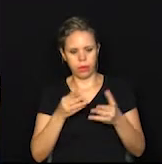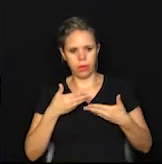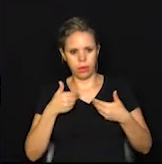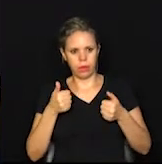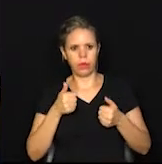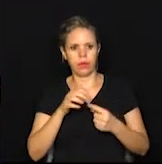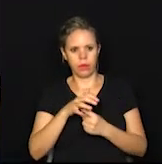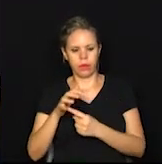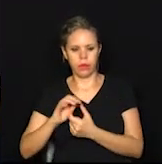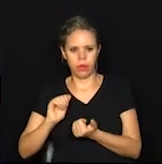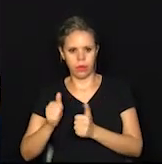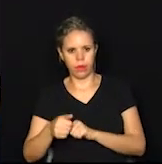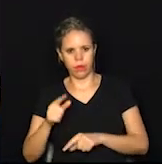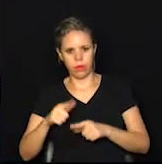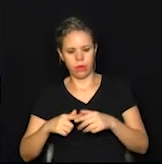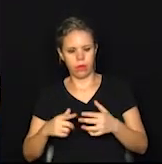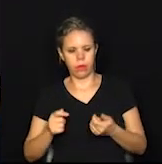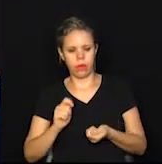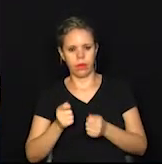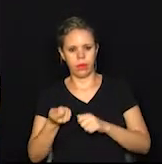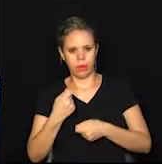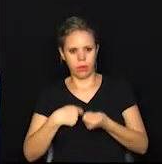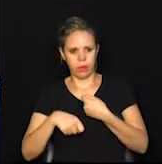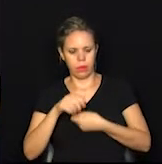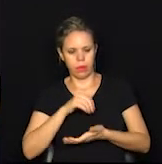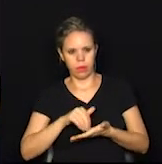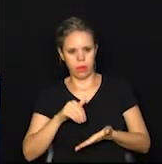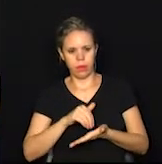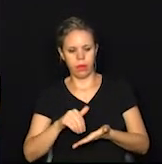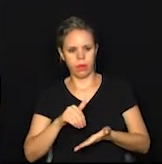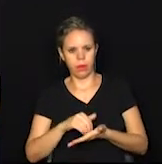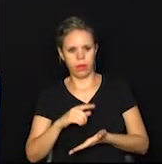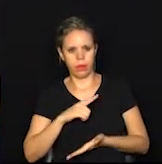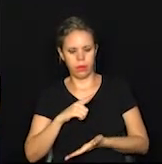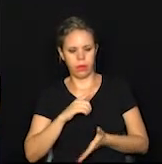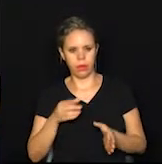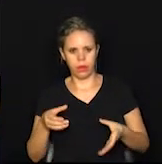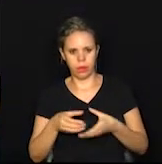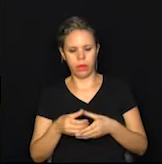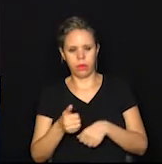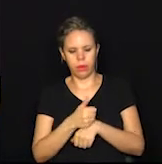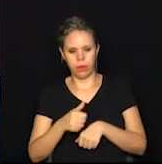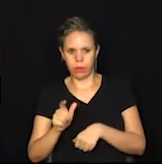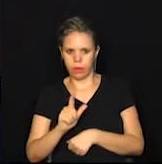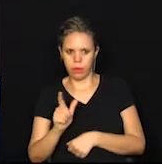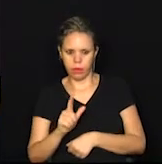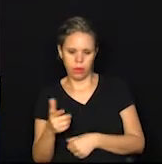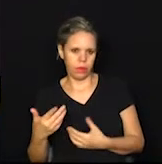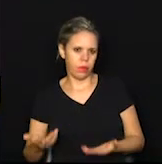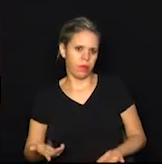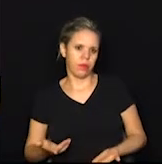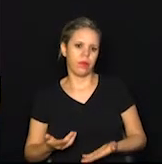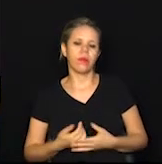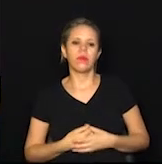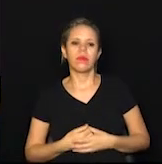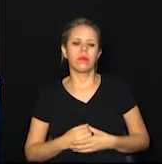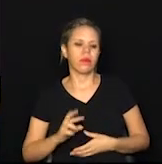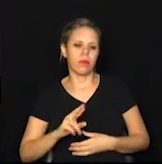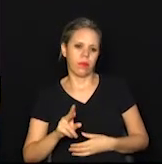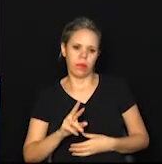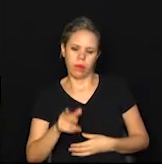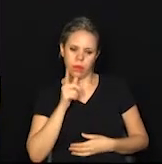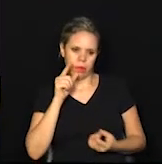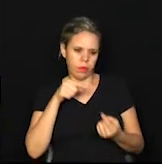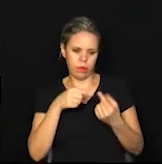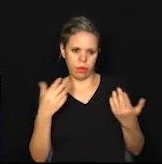de esportes e equipamentos administrados pela Secretaria. A gente tem uma equipe, lógico, a nossa equipe não é a